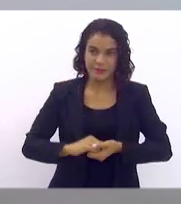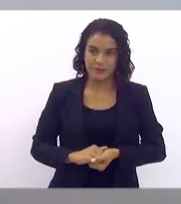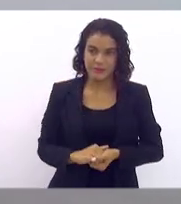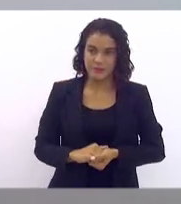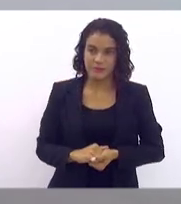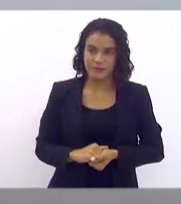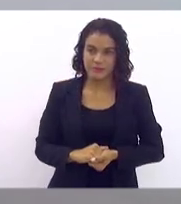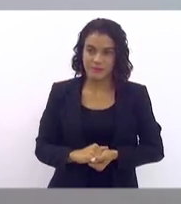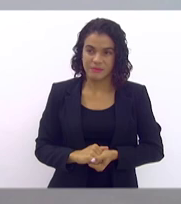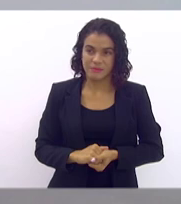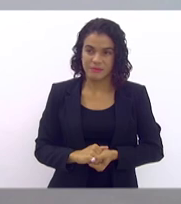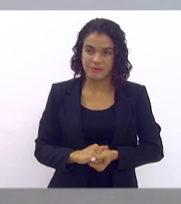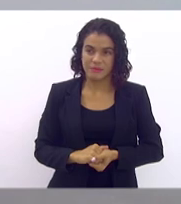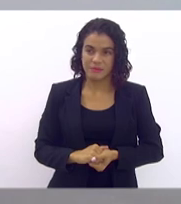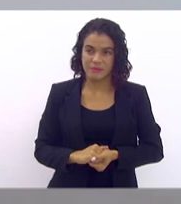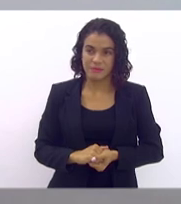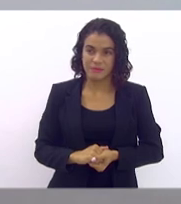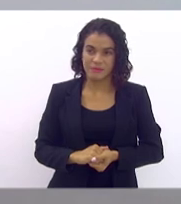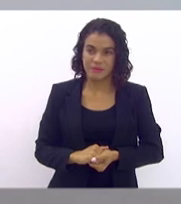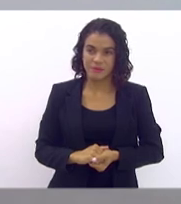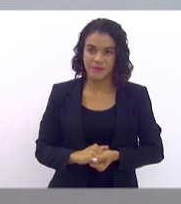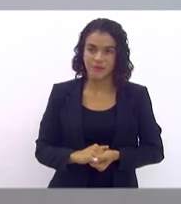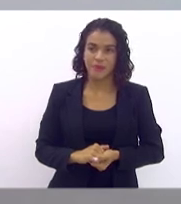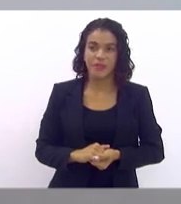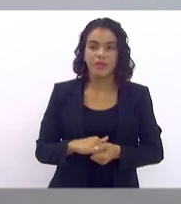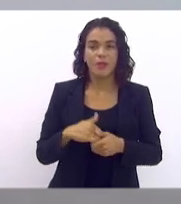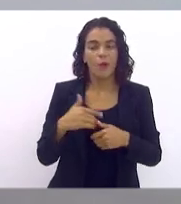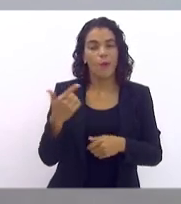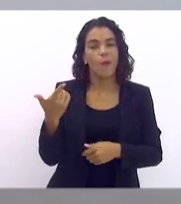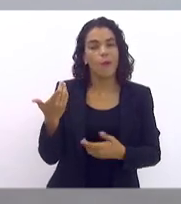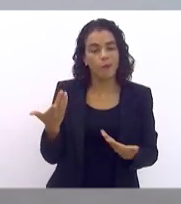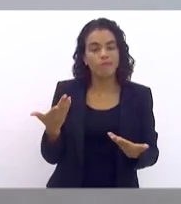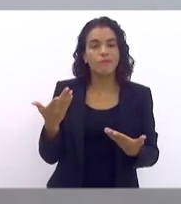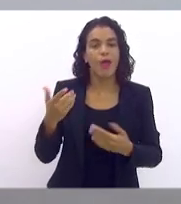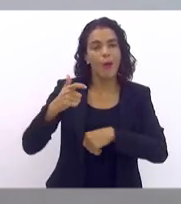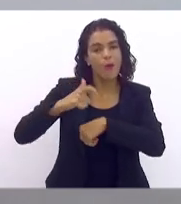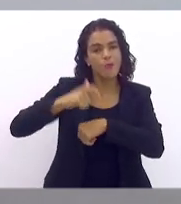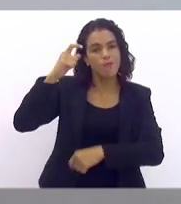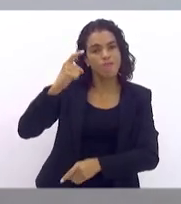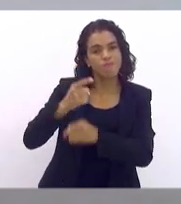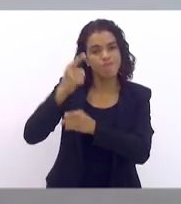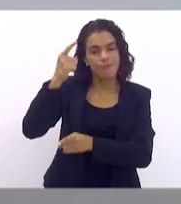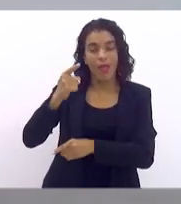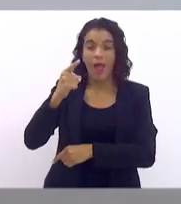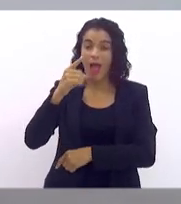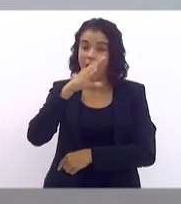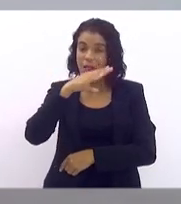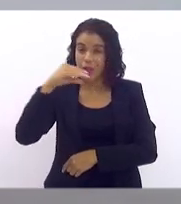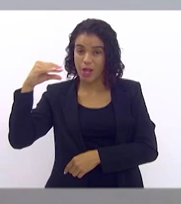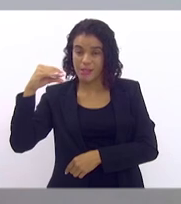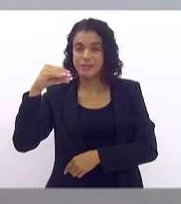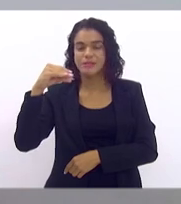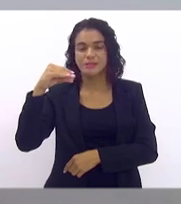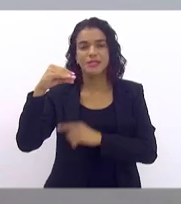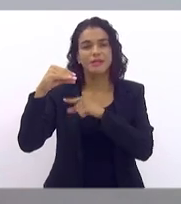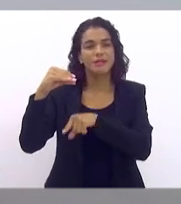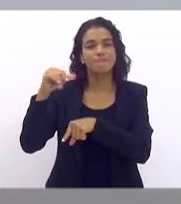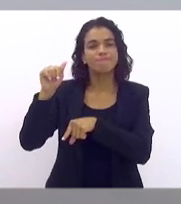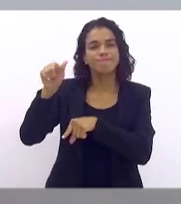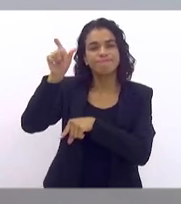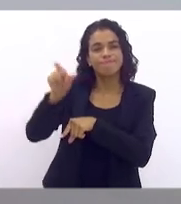Então, quando isso consegue ser identificado, essa adolescente, essa menina, ela não